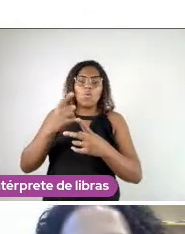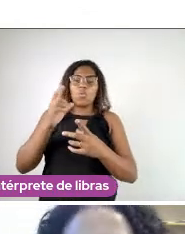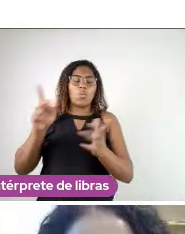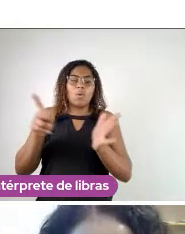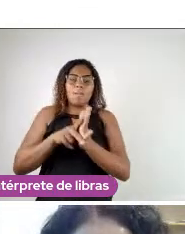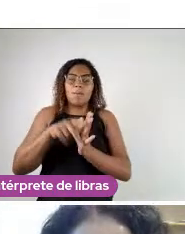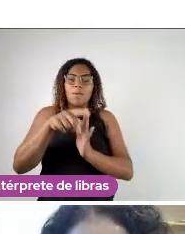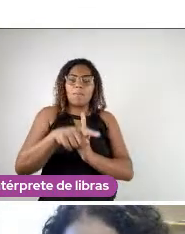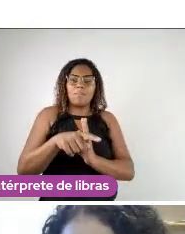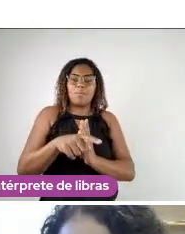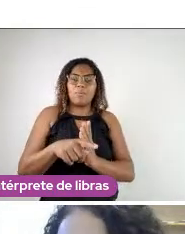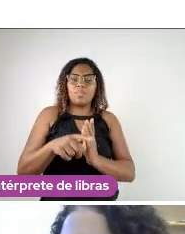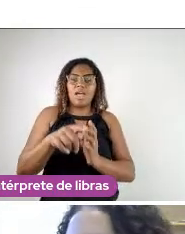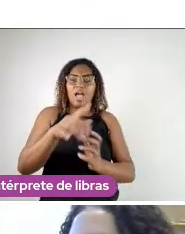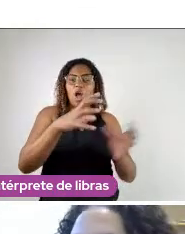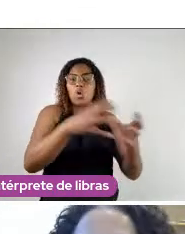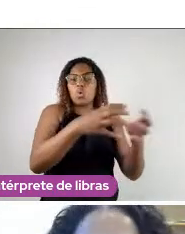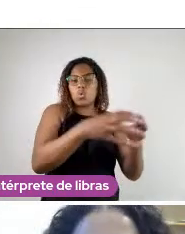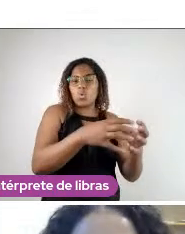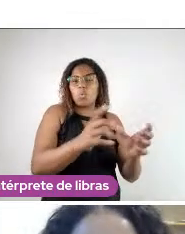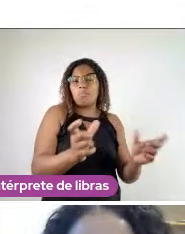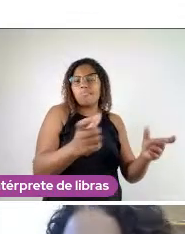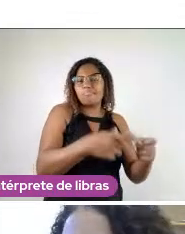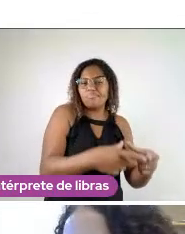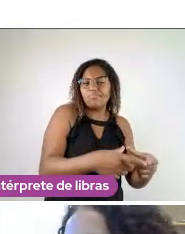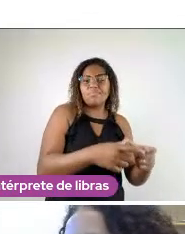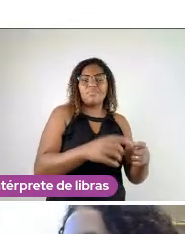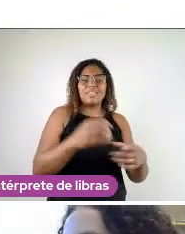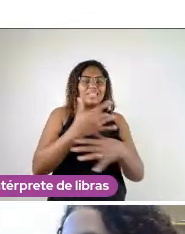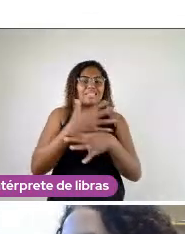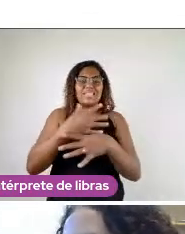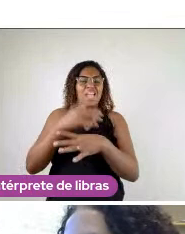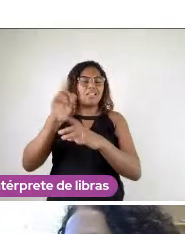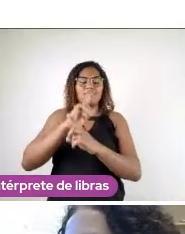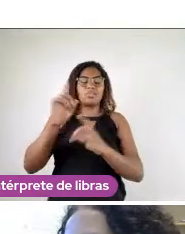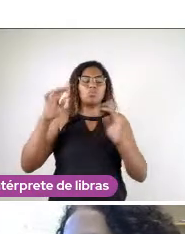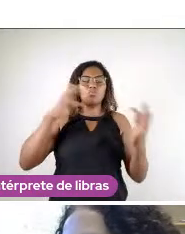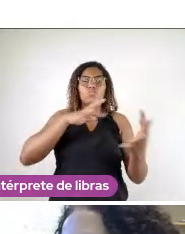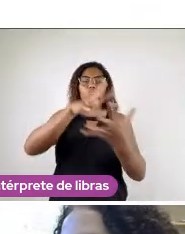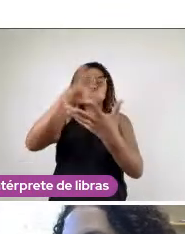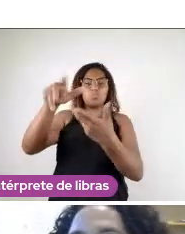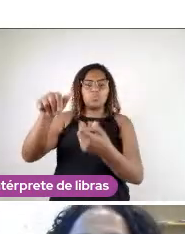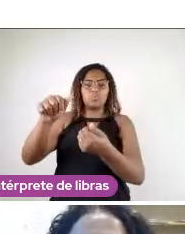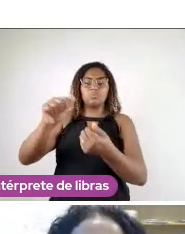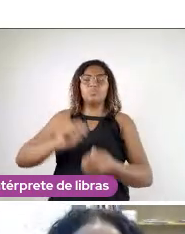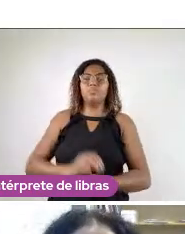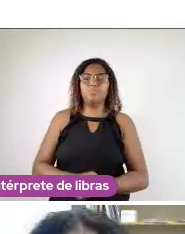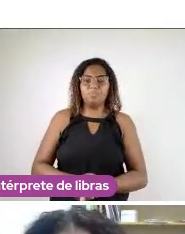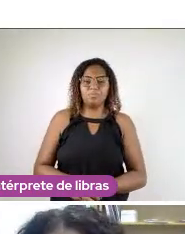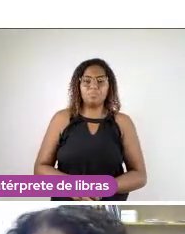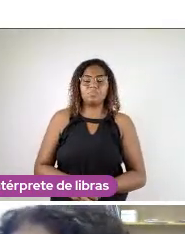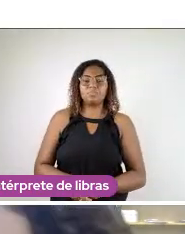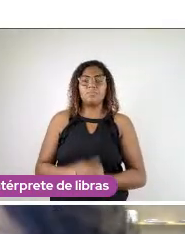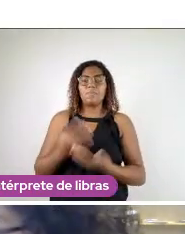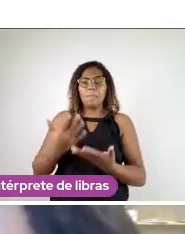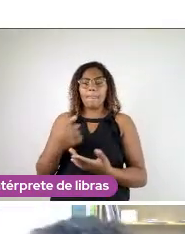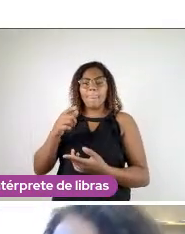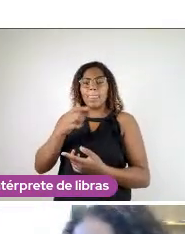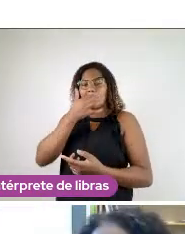estão lá no Caribe, né, ou no Pacífico. Bom, e aí a gente chega, né, ao